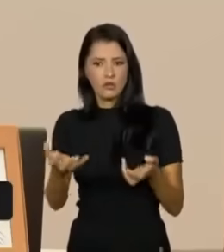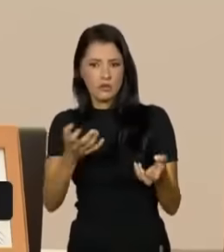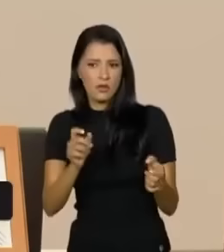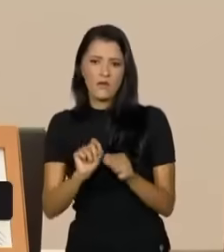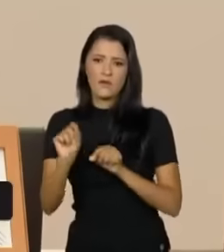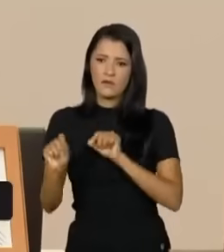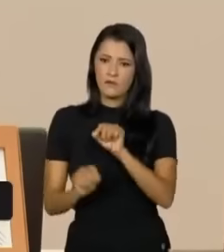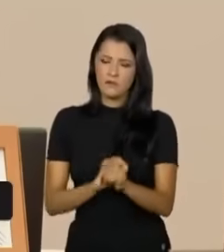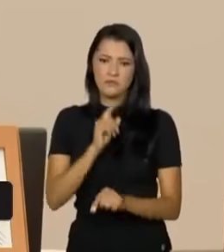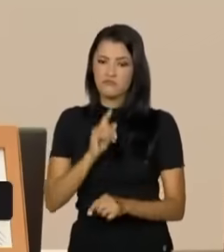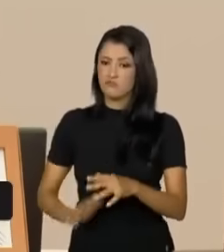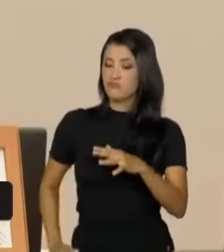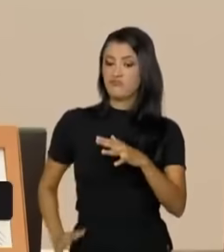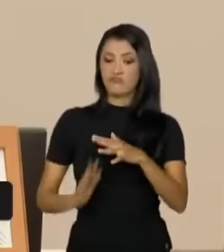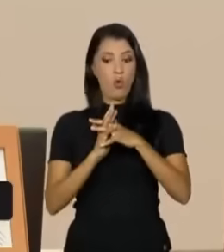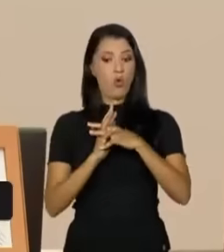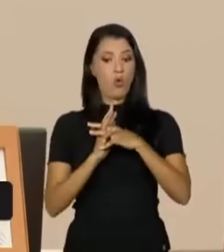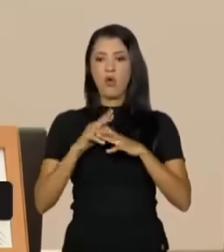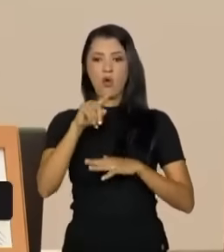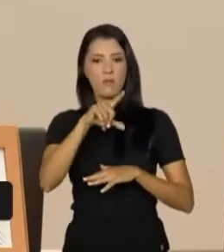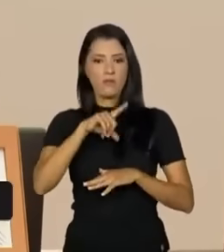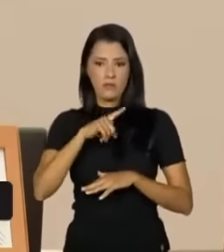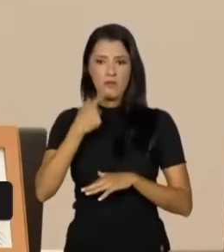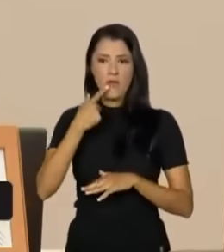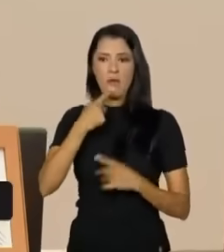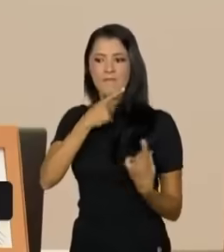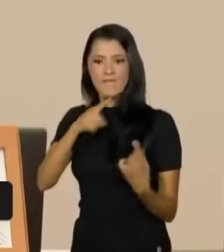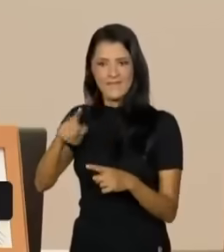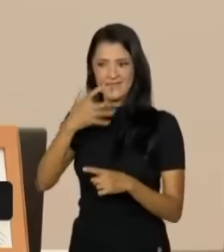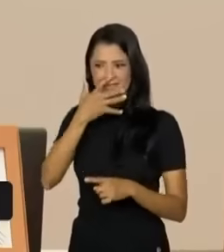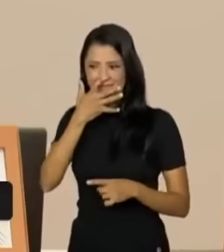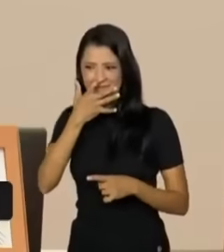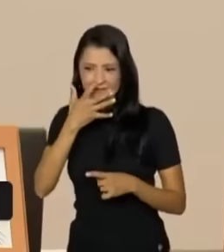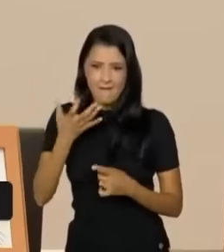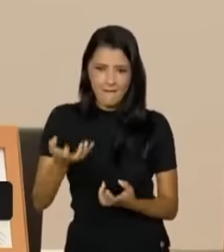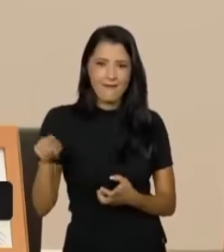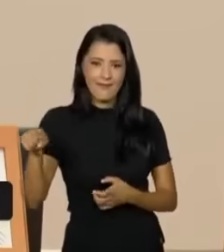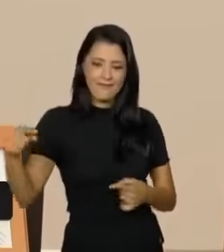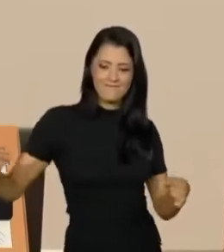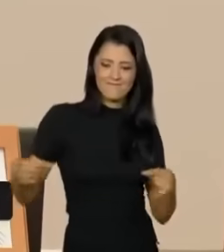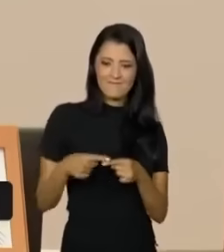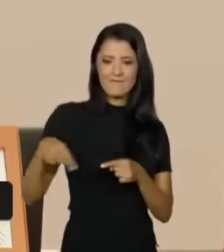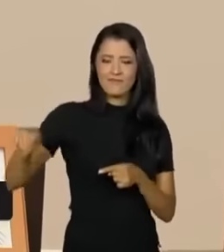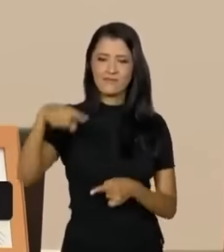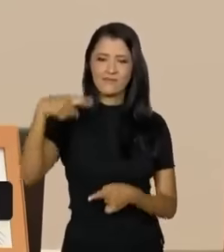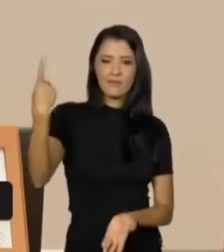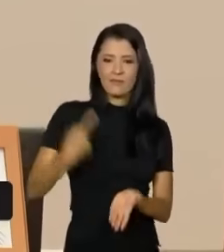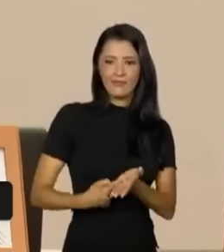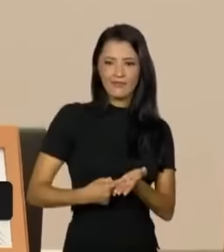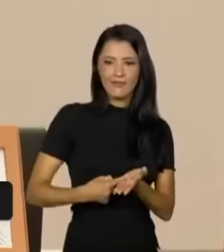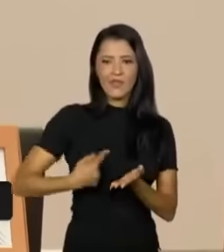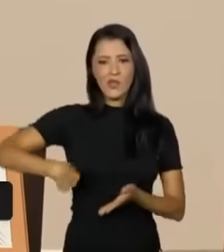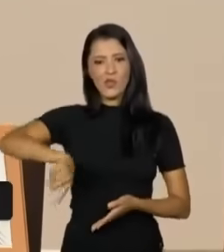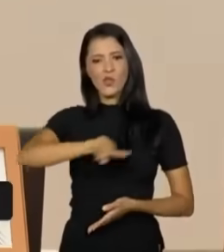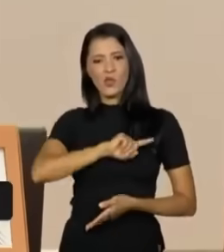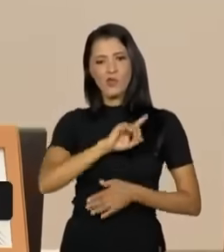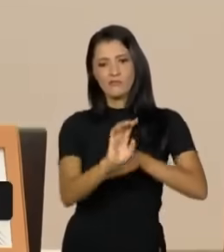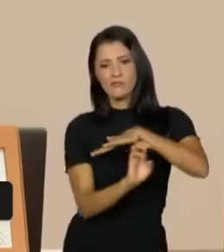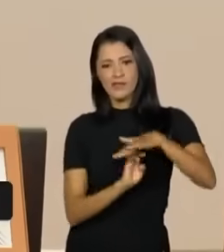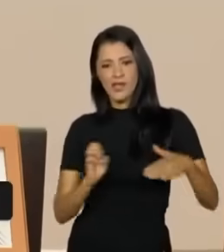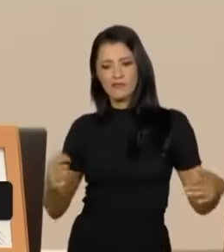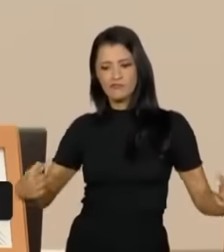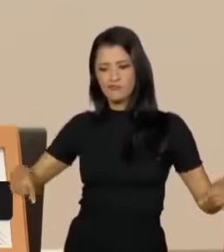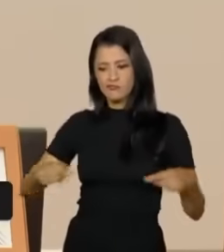aos nossos amigos da Arábia Saudita. É que vocês construam parcerias com os nossos